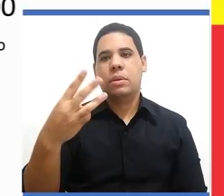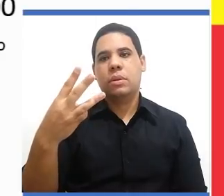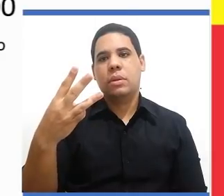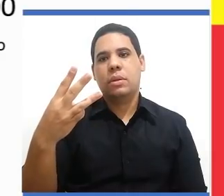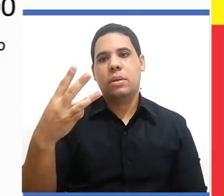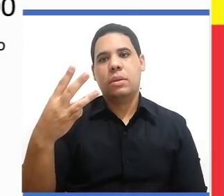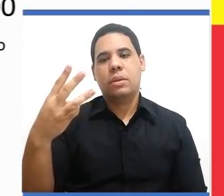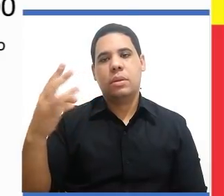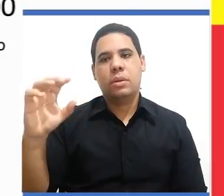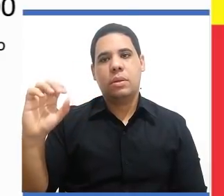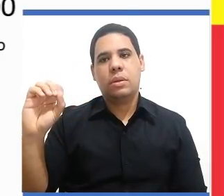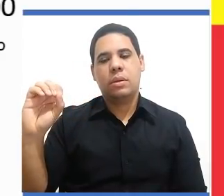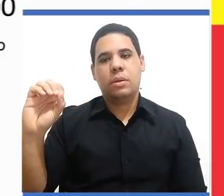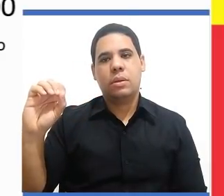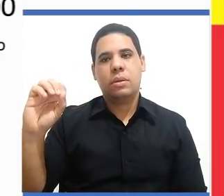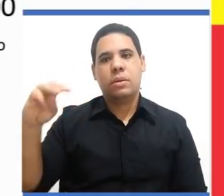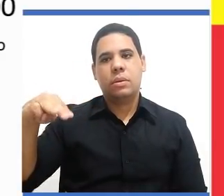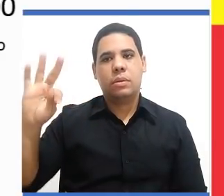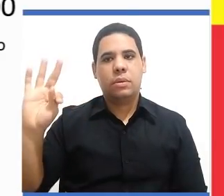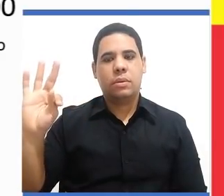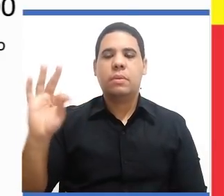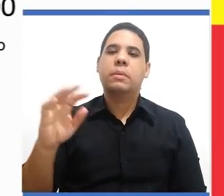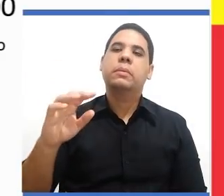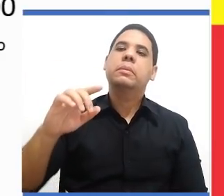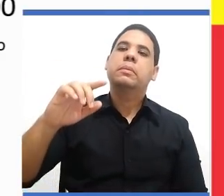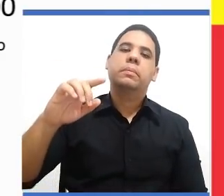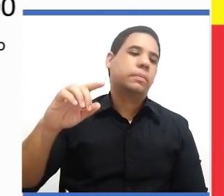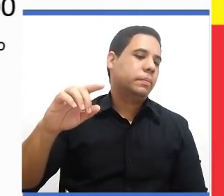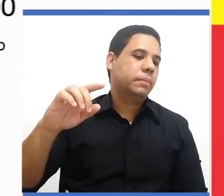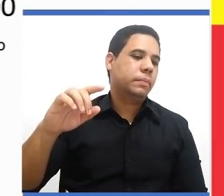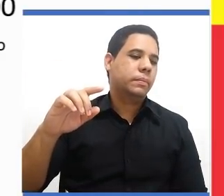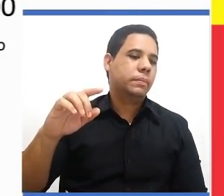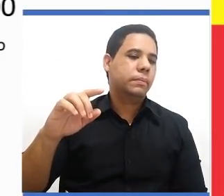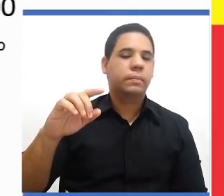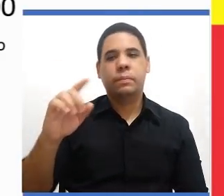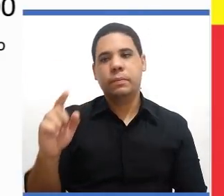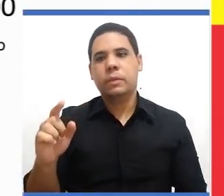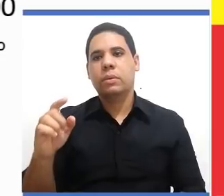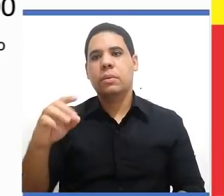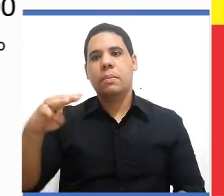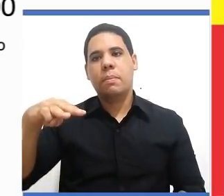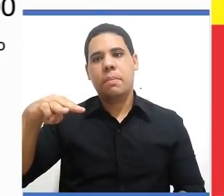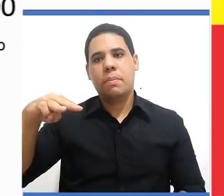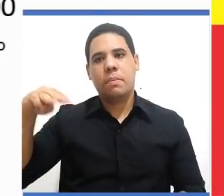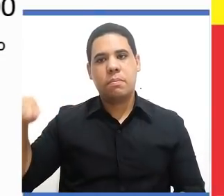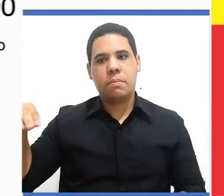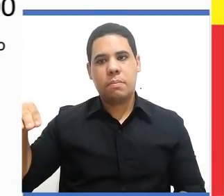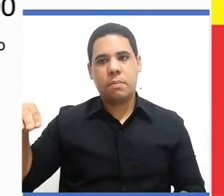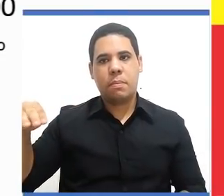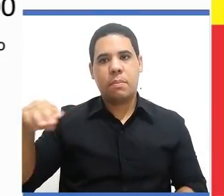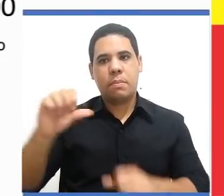então 2,3 metros. 3 pulos dos 2.300 milímetros para metro